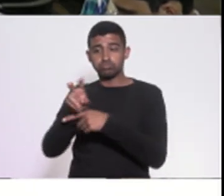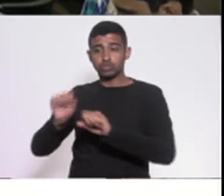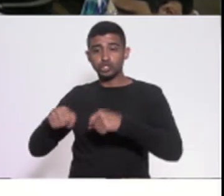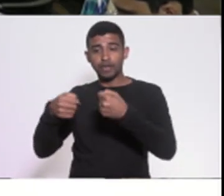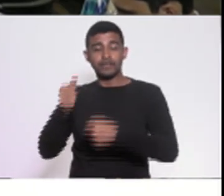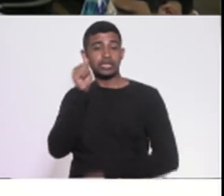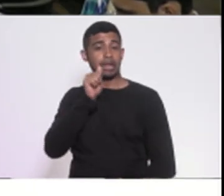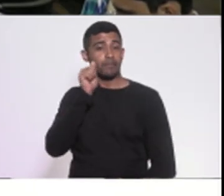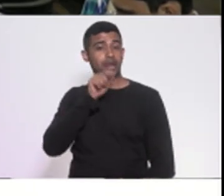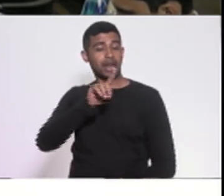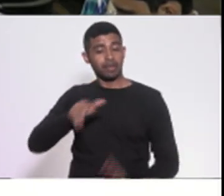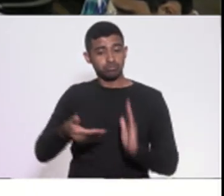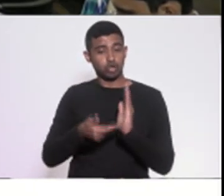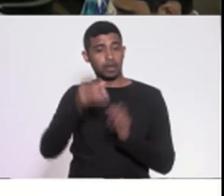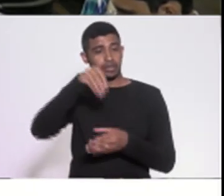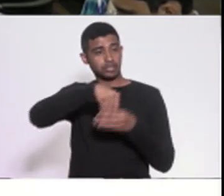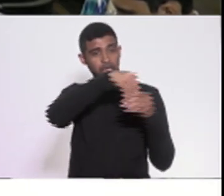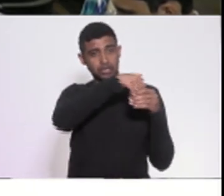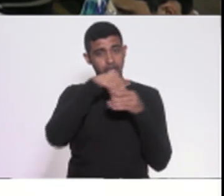vereadores.